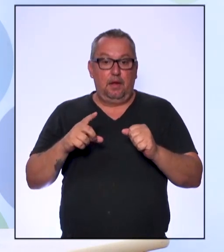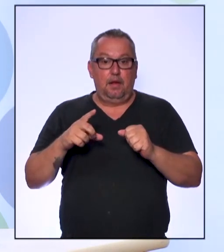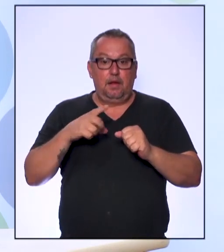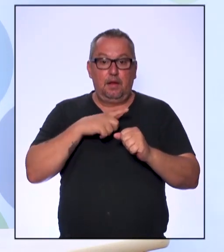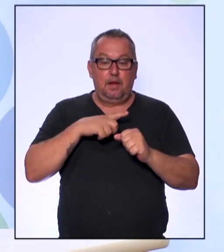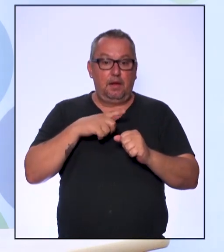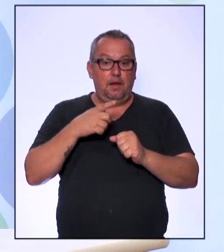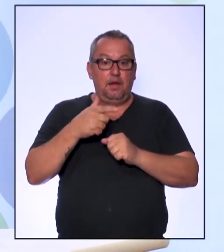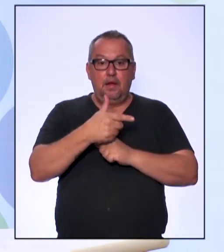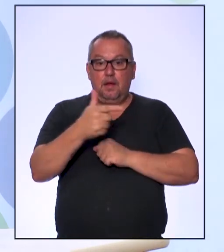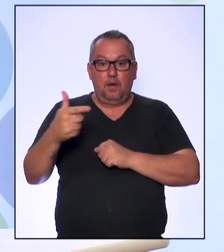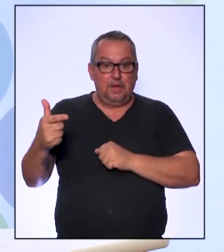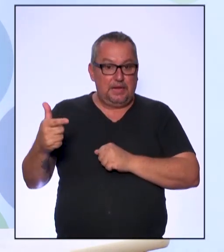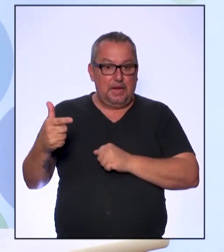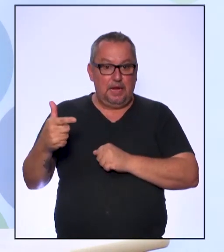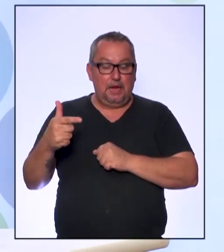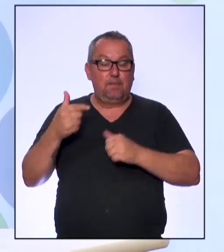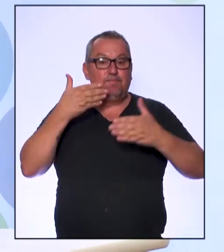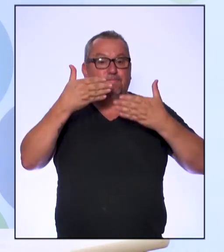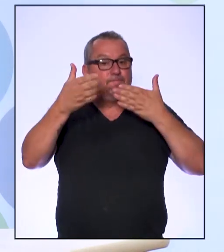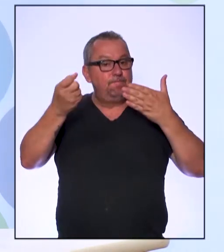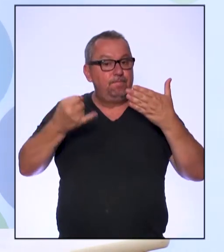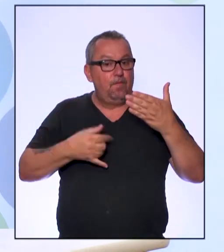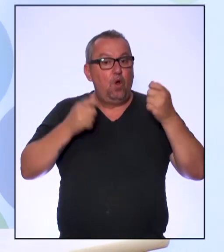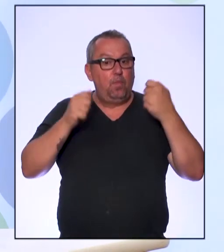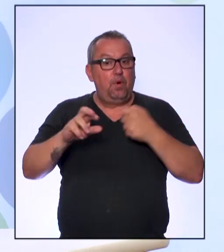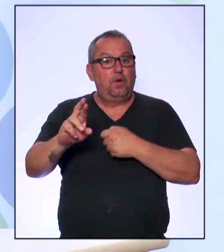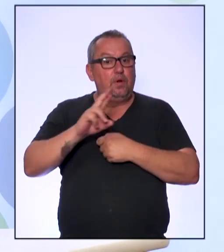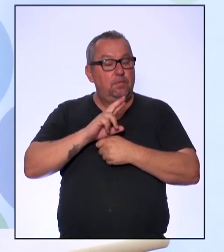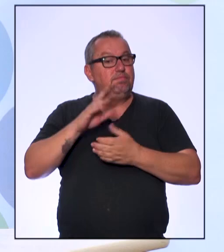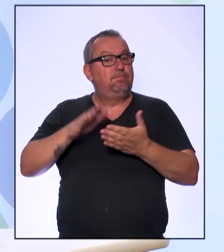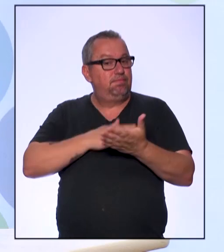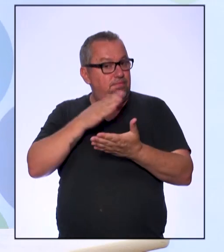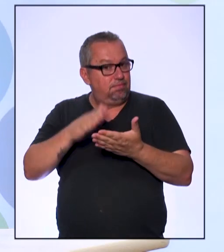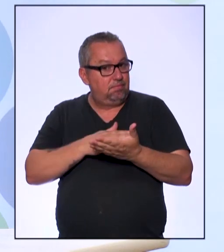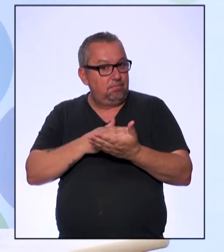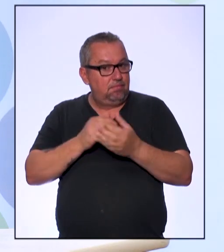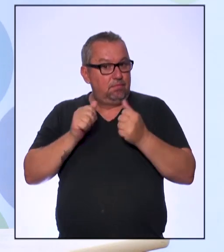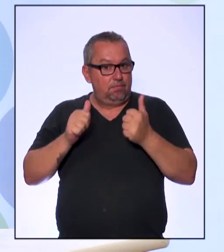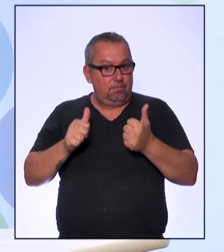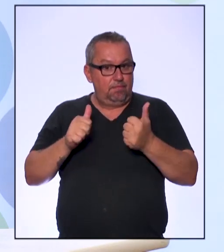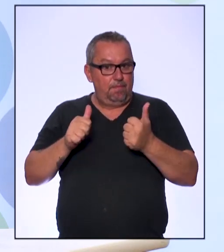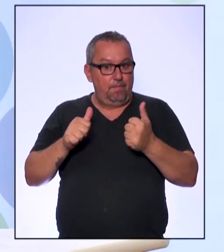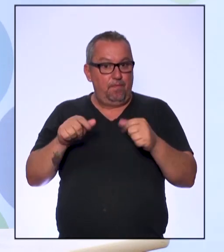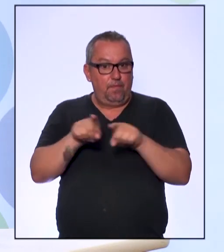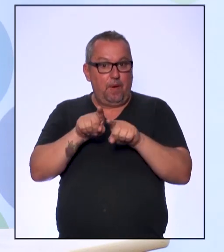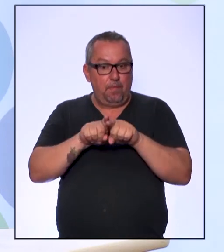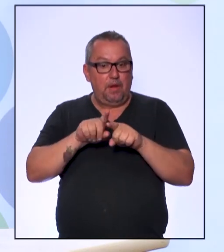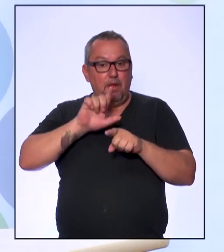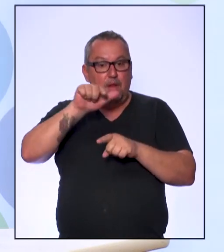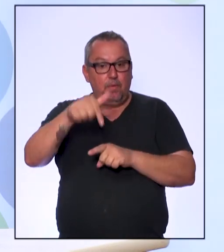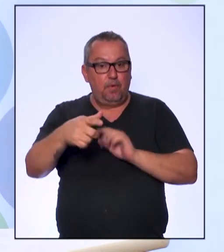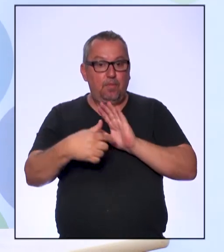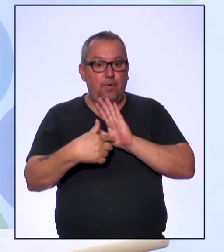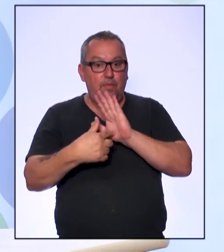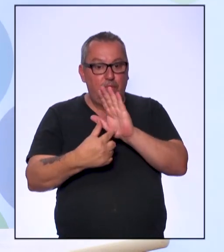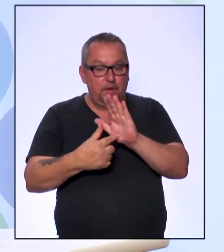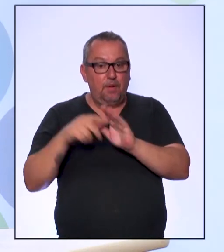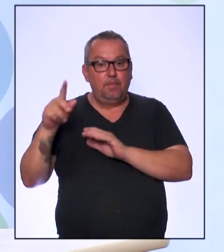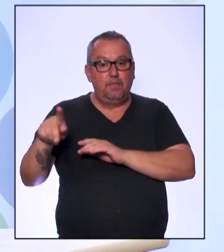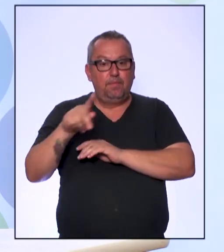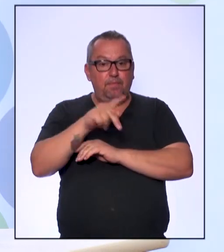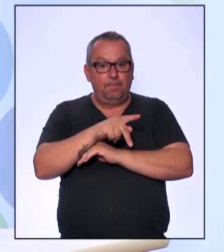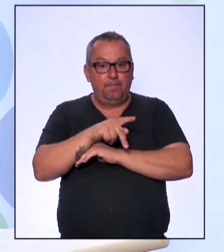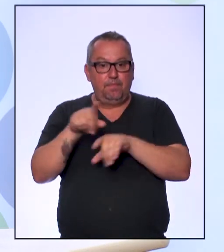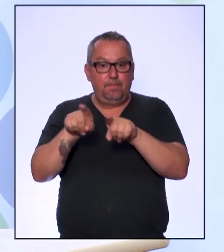quem não está no chat pode responder no caderno, tá bom, gente? E depois vocês podem mostrar para o